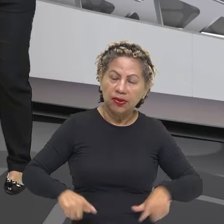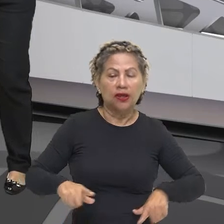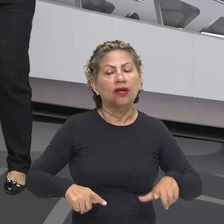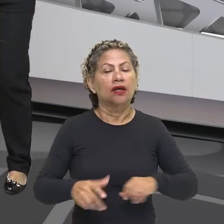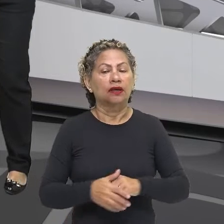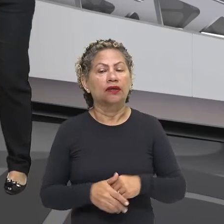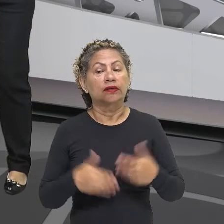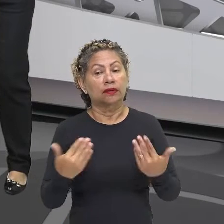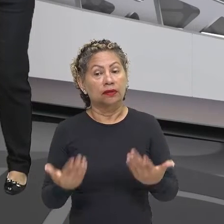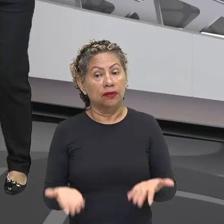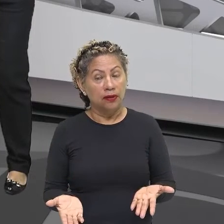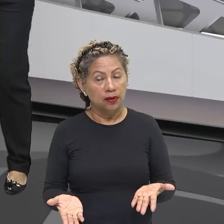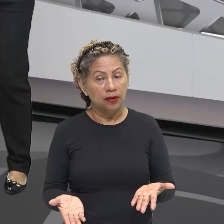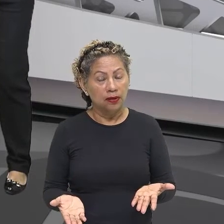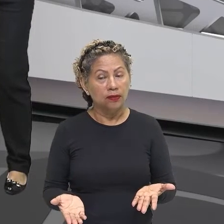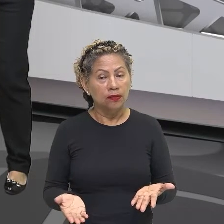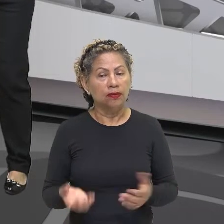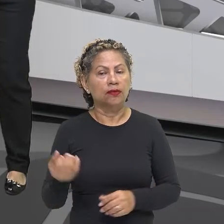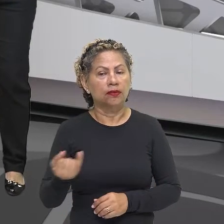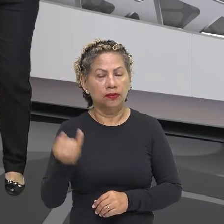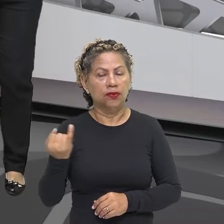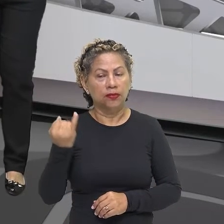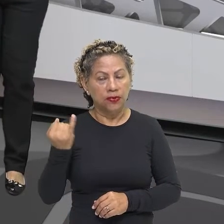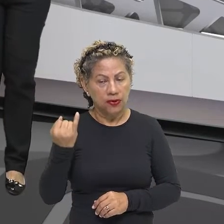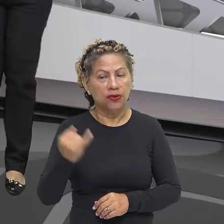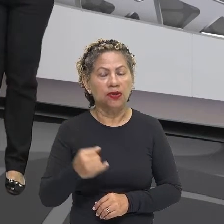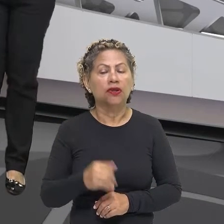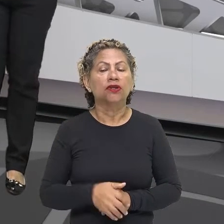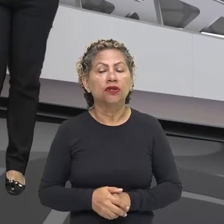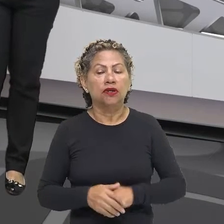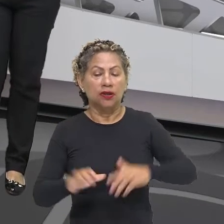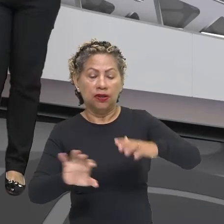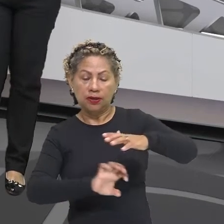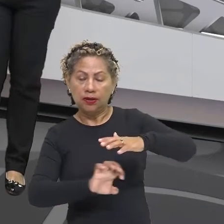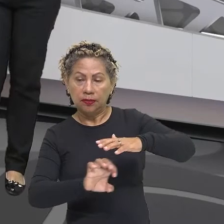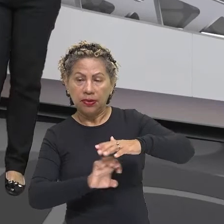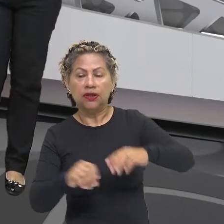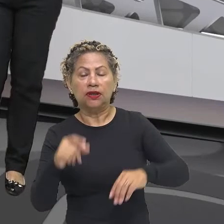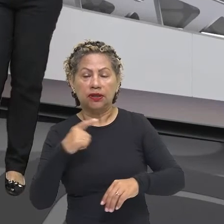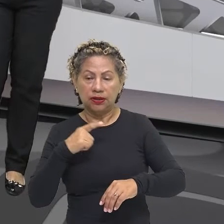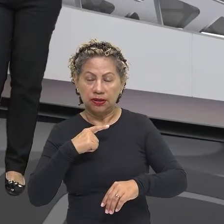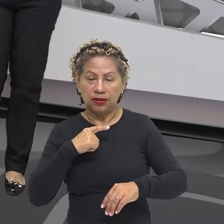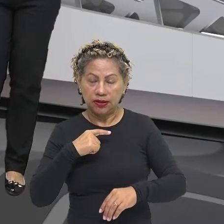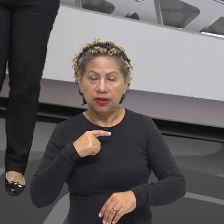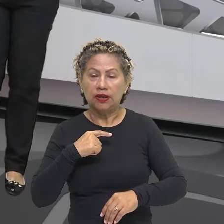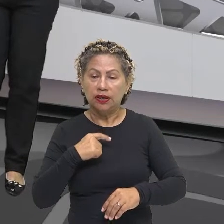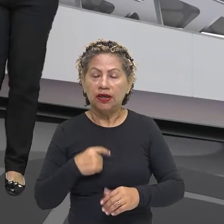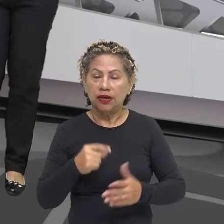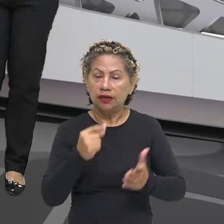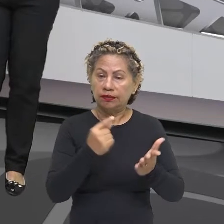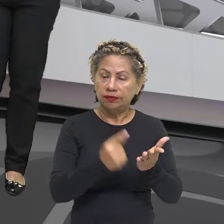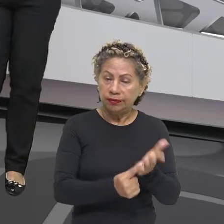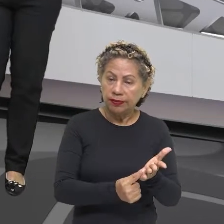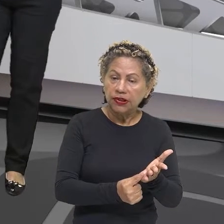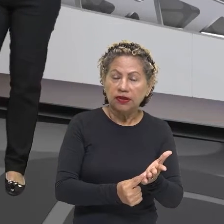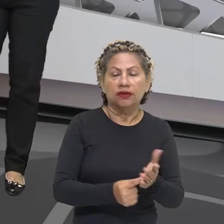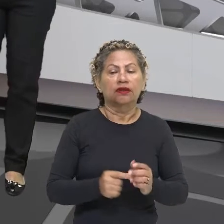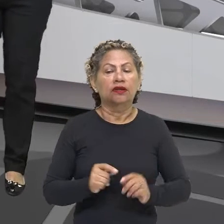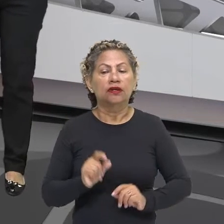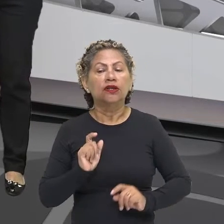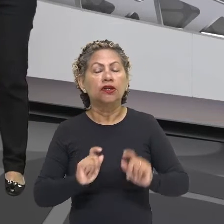computadores. Deixa eu explicar uma coisinha para vocês. Esse tipo de software, ele é mais utilizado com empresas que